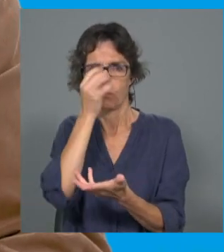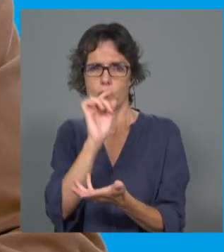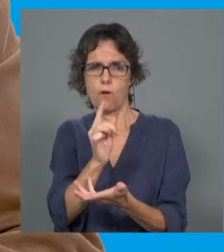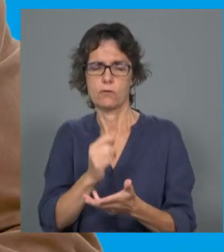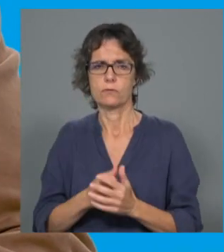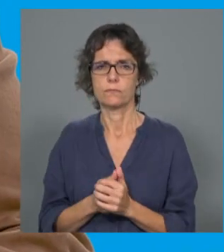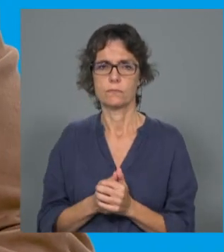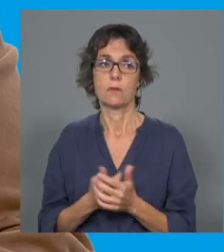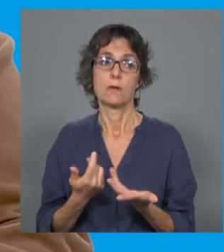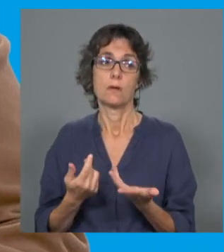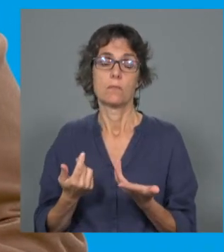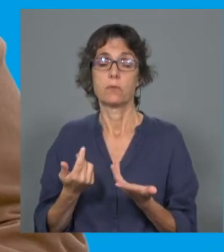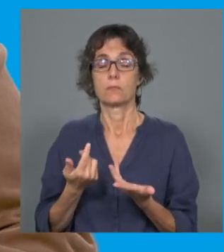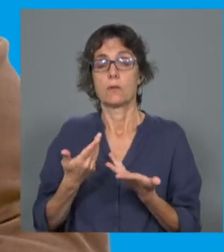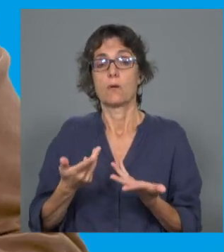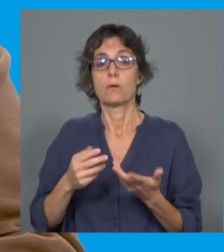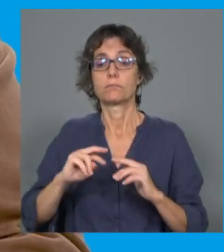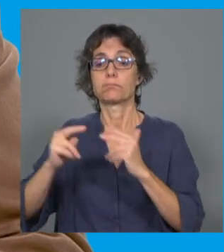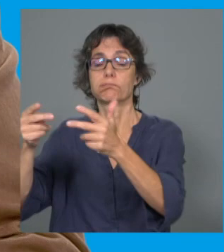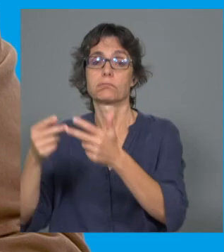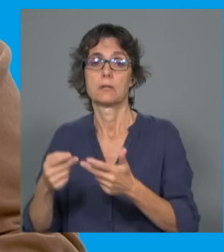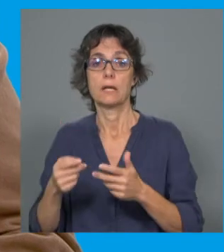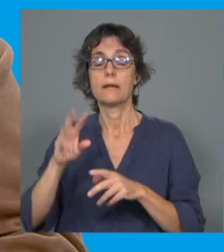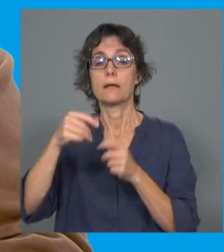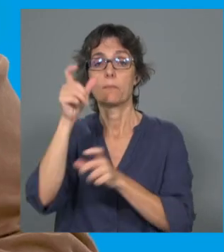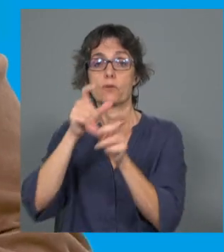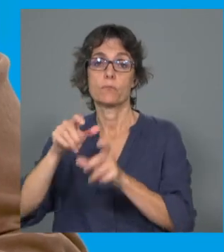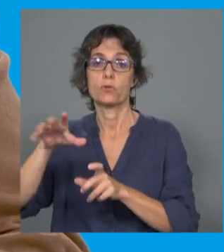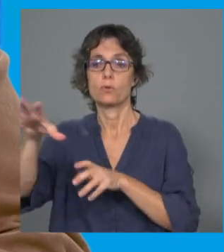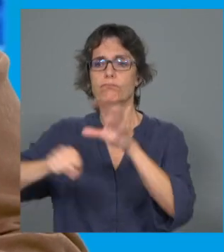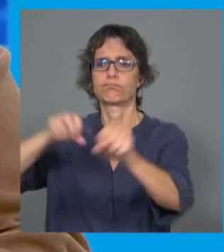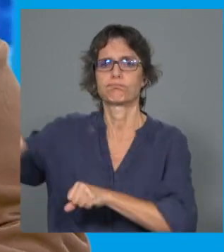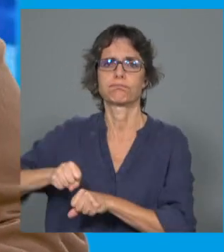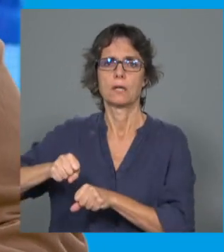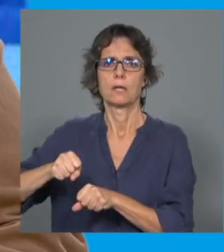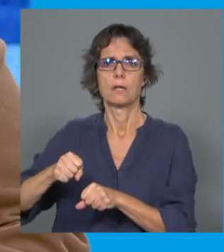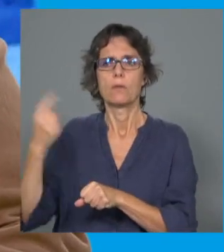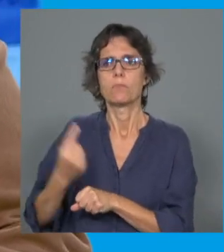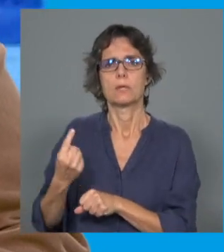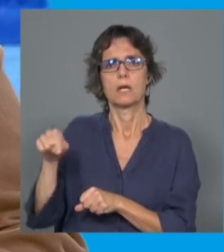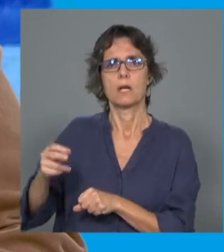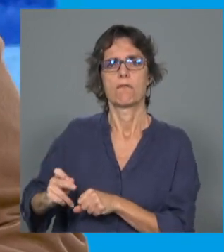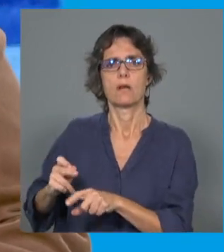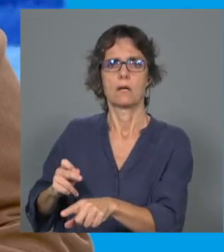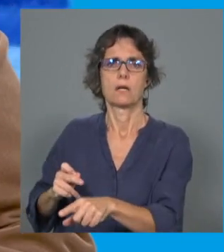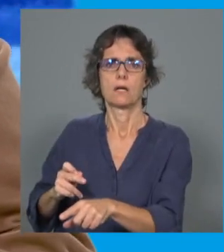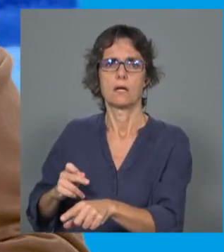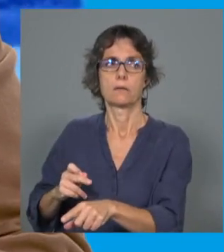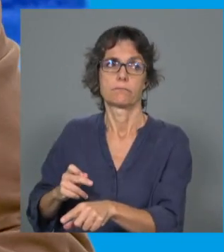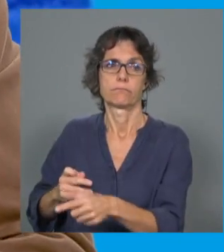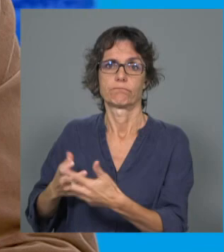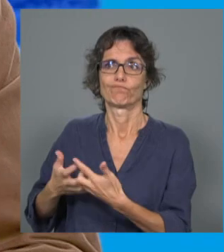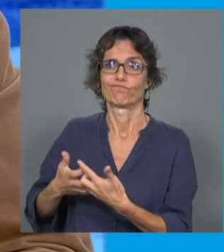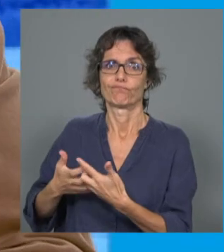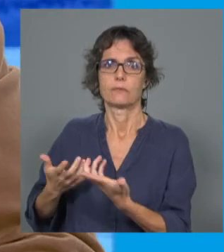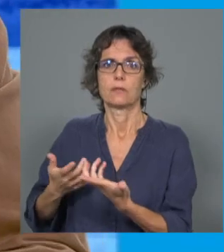um dilema, é mais um dos dramas, para não dizer mais uma das tragédias em que Putin está metido. Ele próprio se meteu,